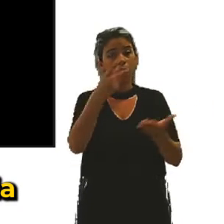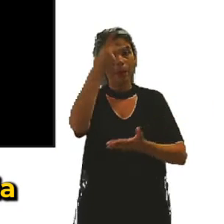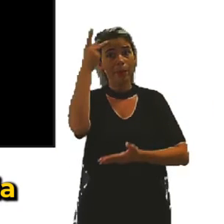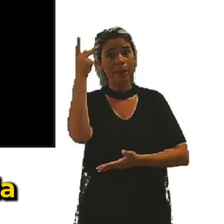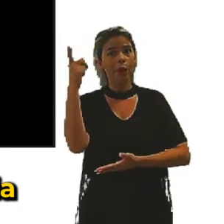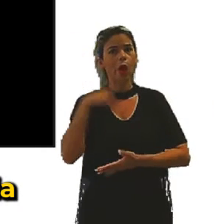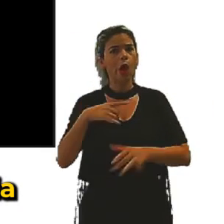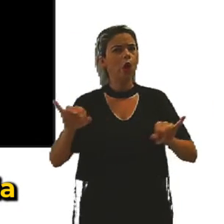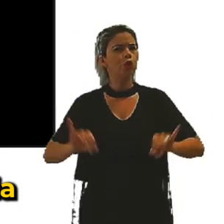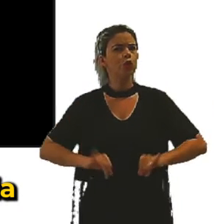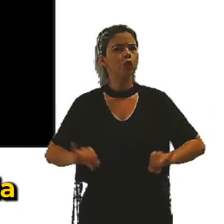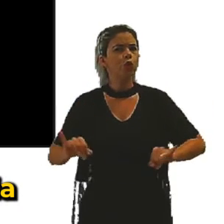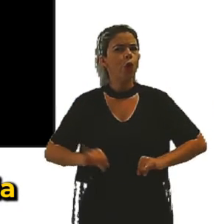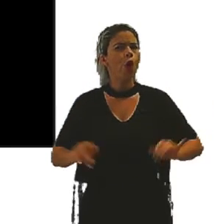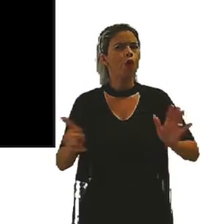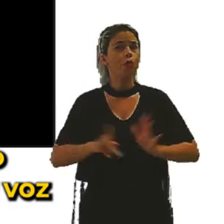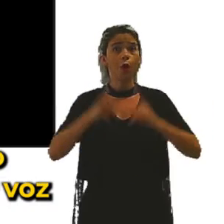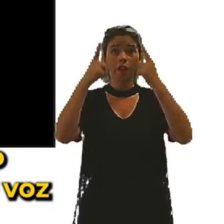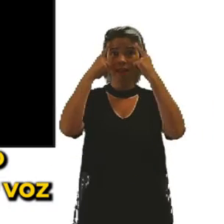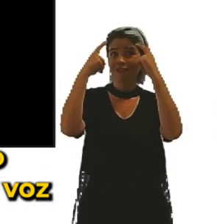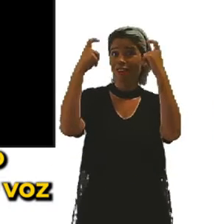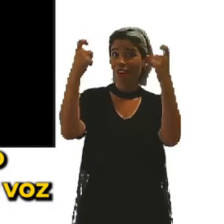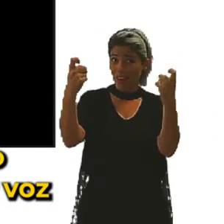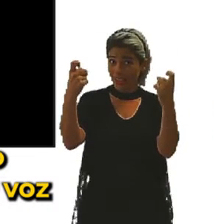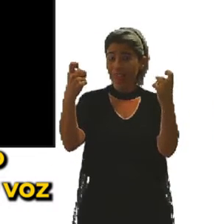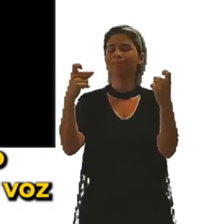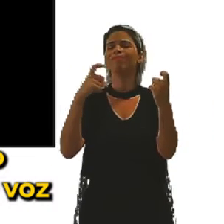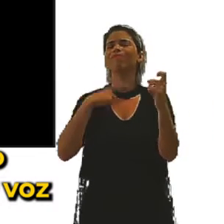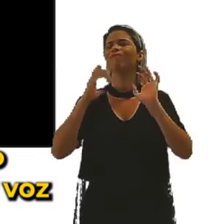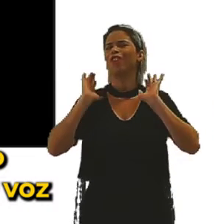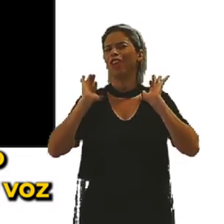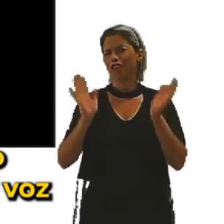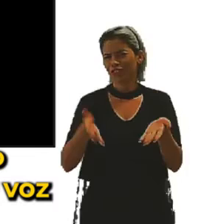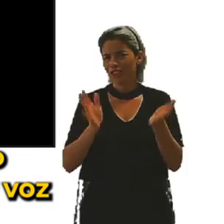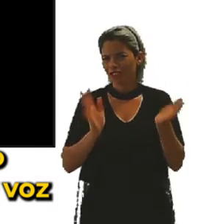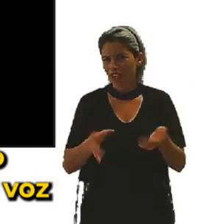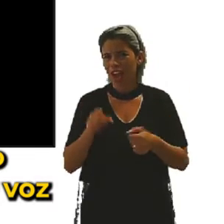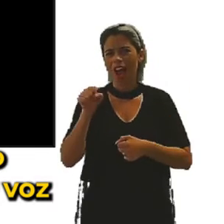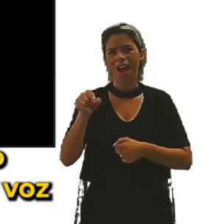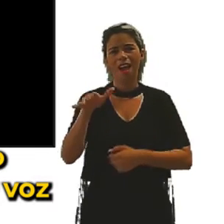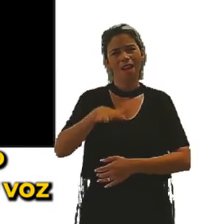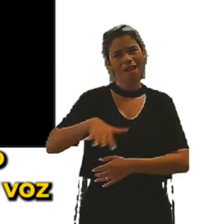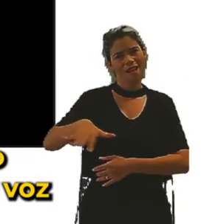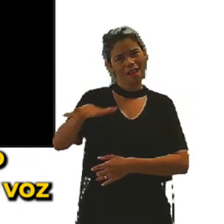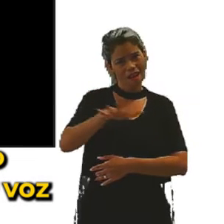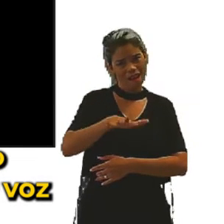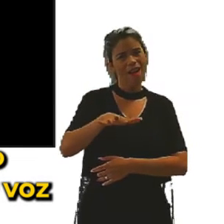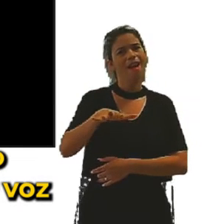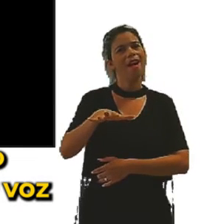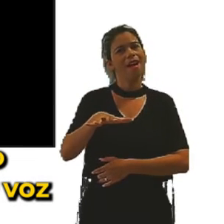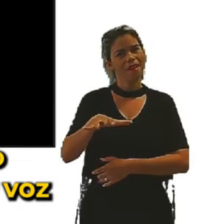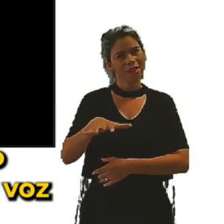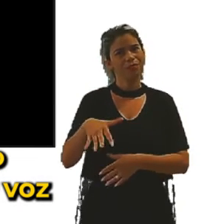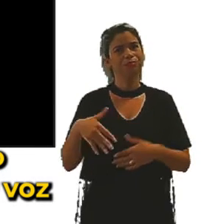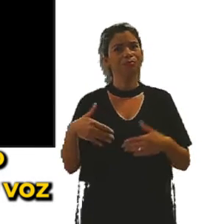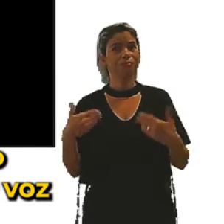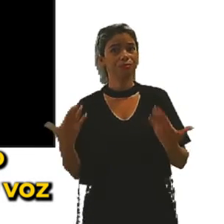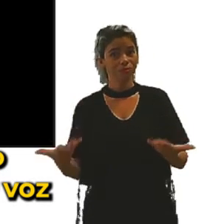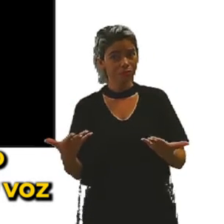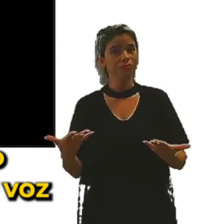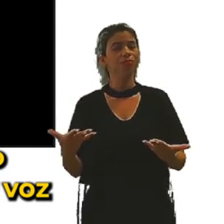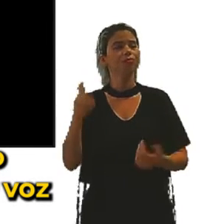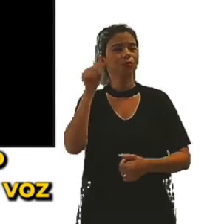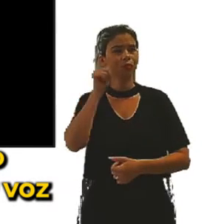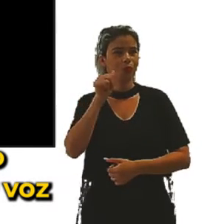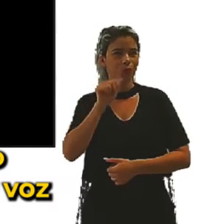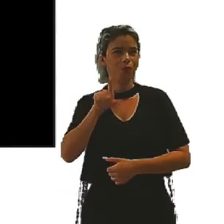vítimas da violência que permeia, portanto, esse universo, então, feminino,